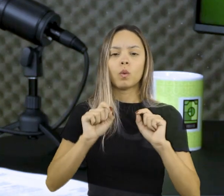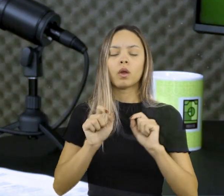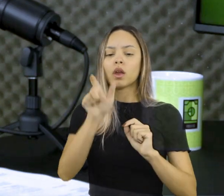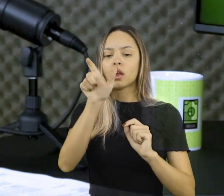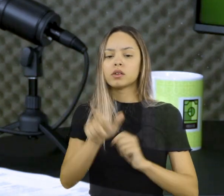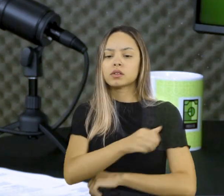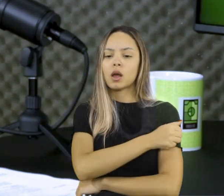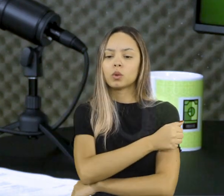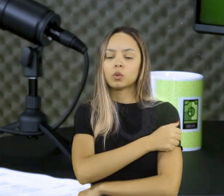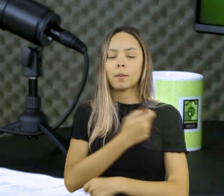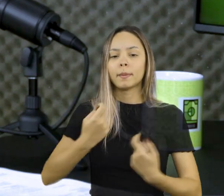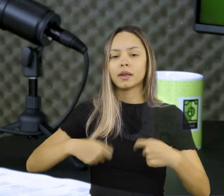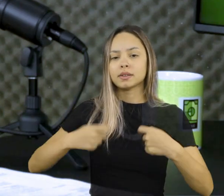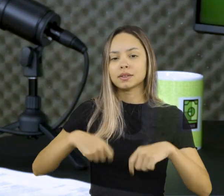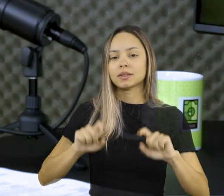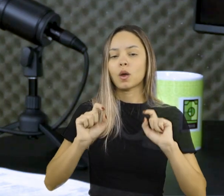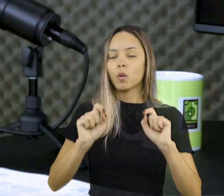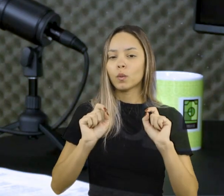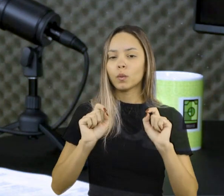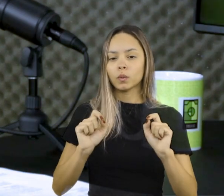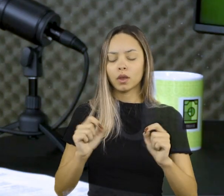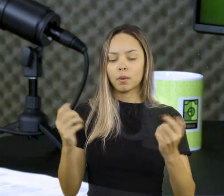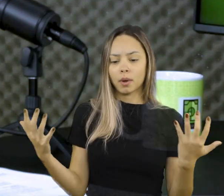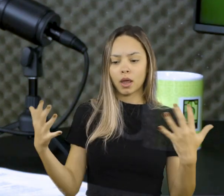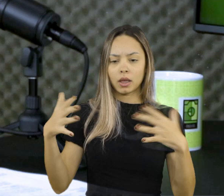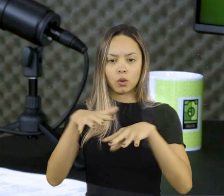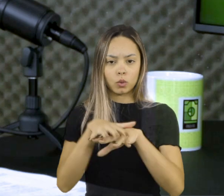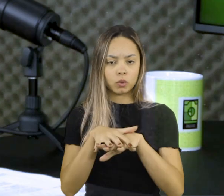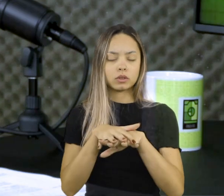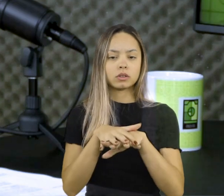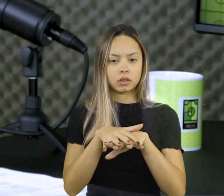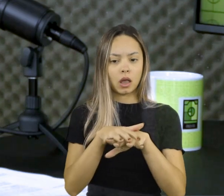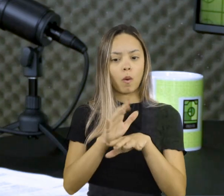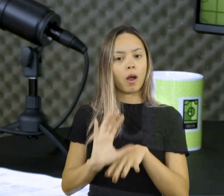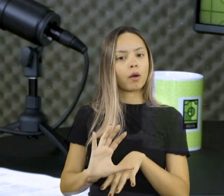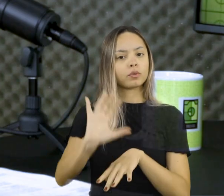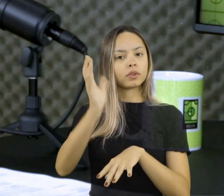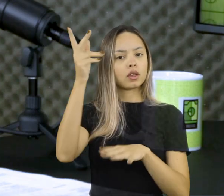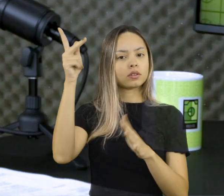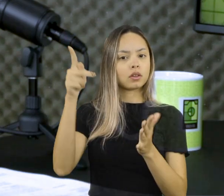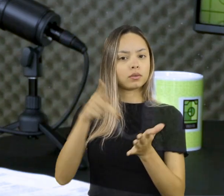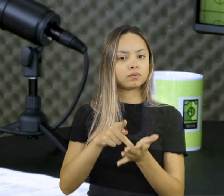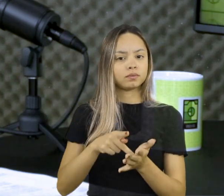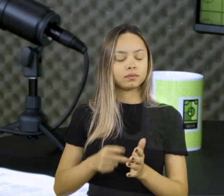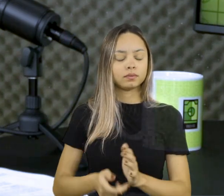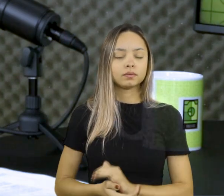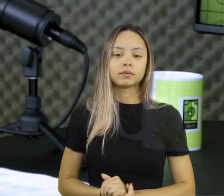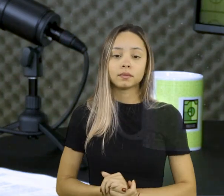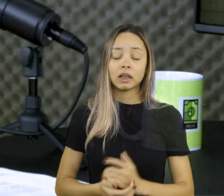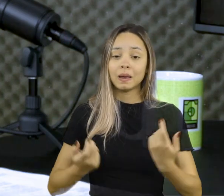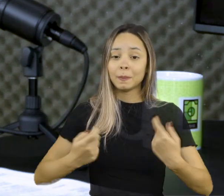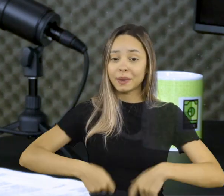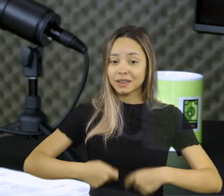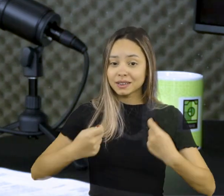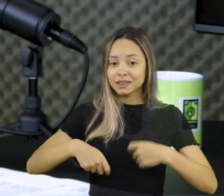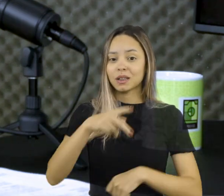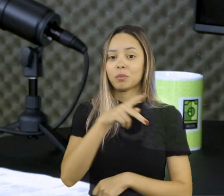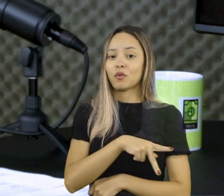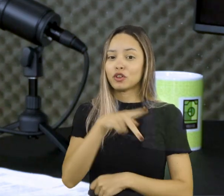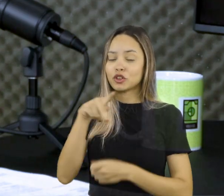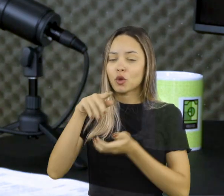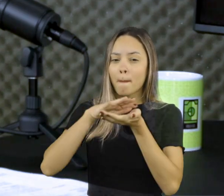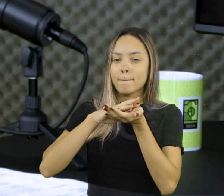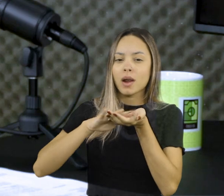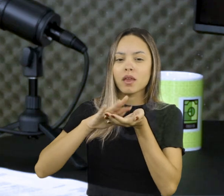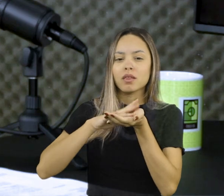precisa para que a inclusão de Hugo aconteça. Ele vai precisar de um professor brailista,